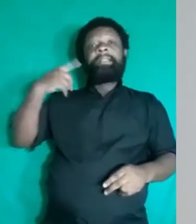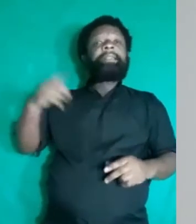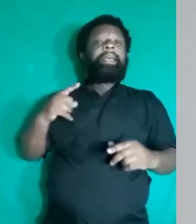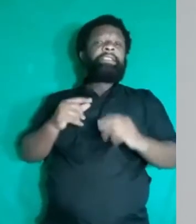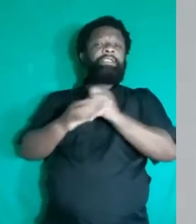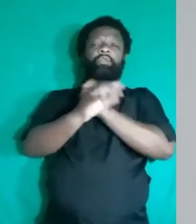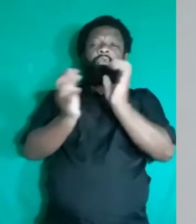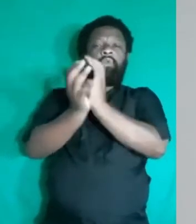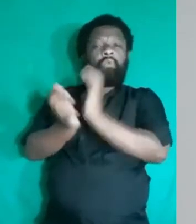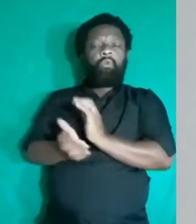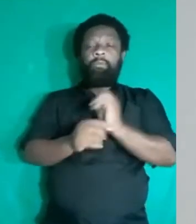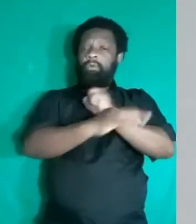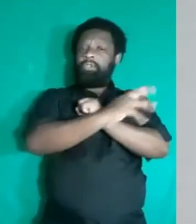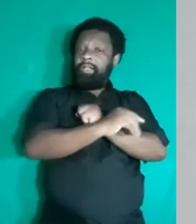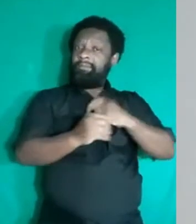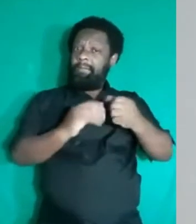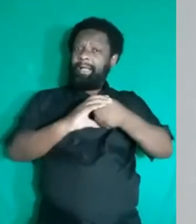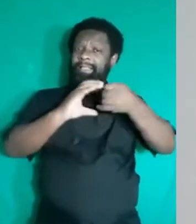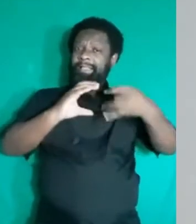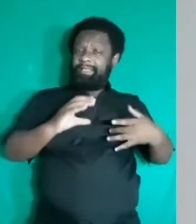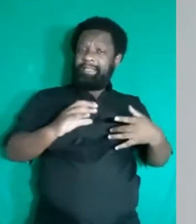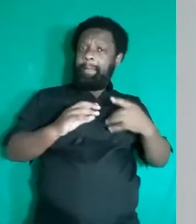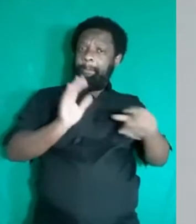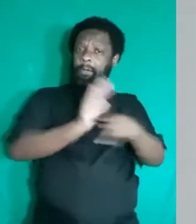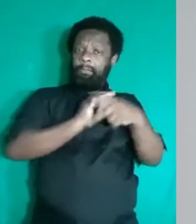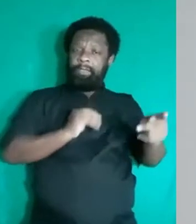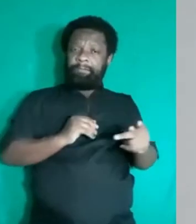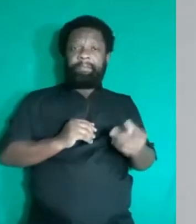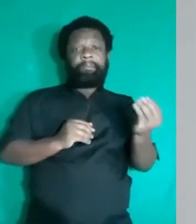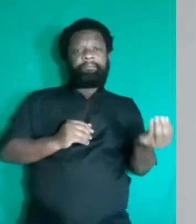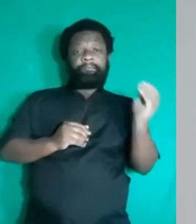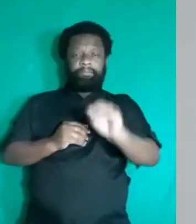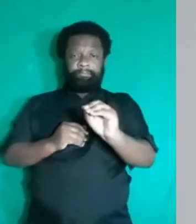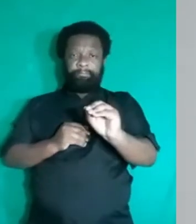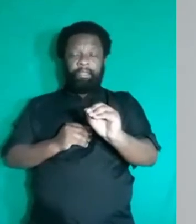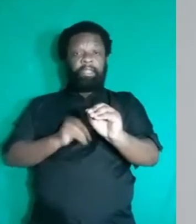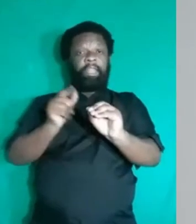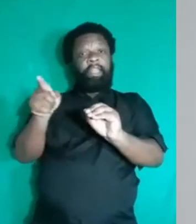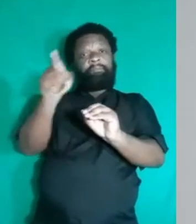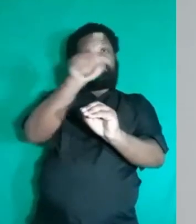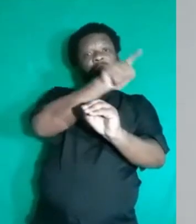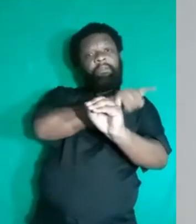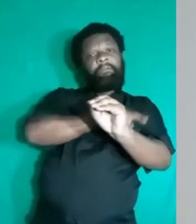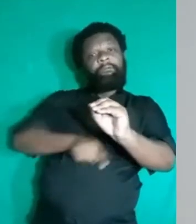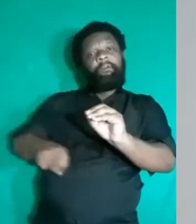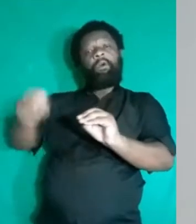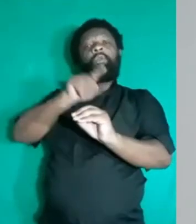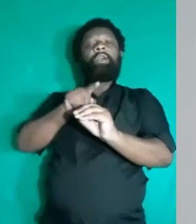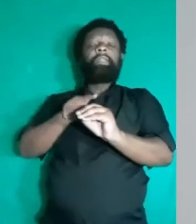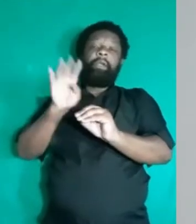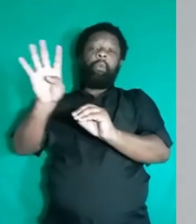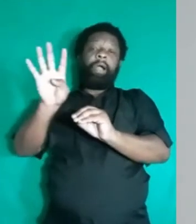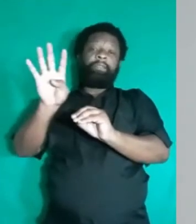fosfórico, o ácido hipofosforoso, também tem o ácido fosforoso. Esses ácidos têm uma peculiaridade. Nós colocamos o fósforo no